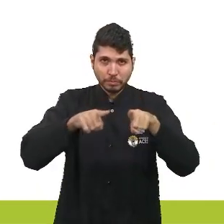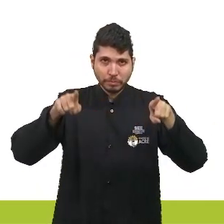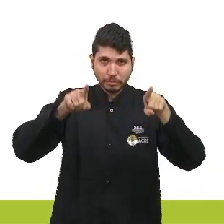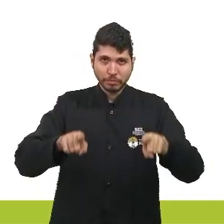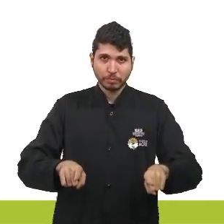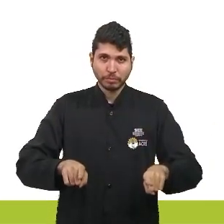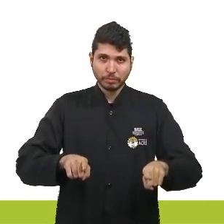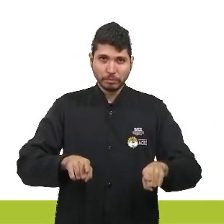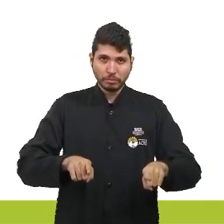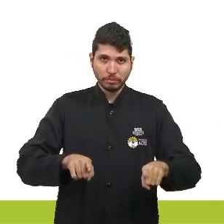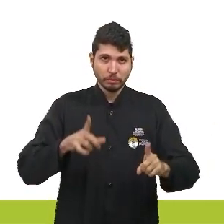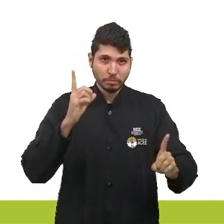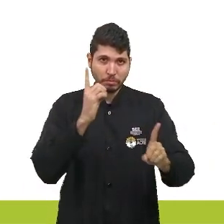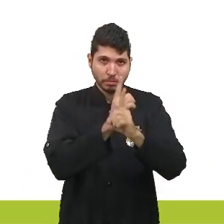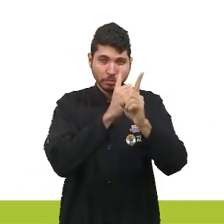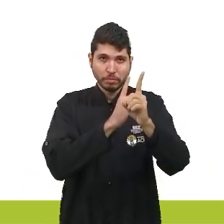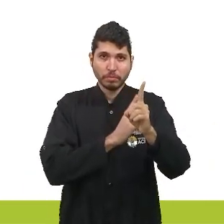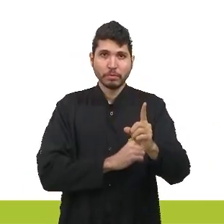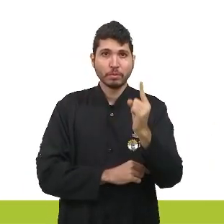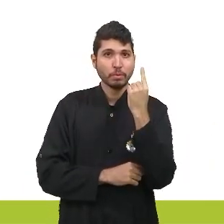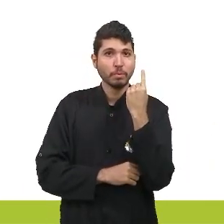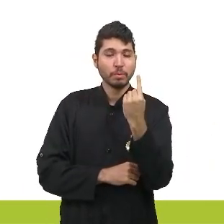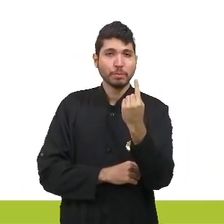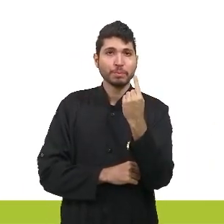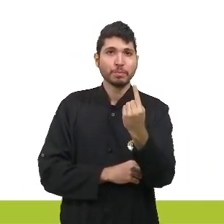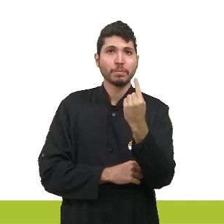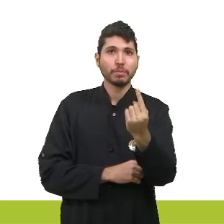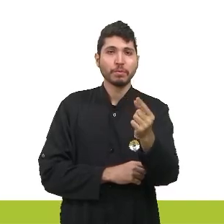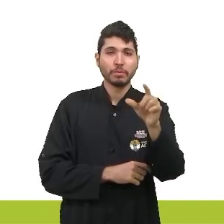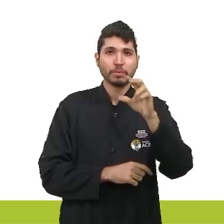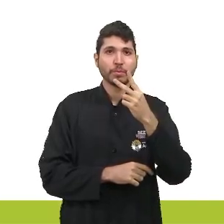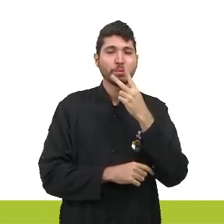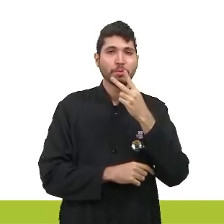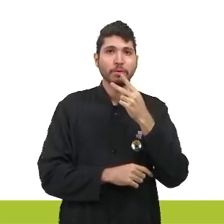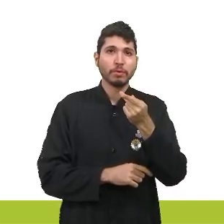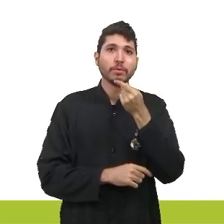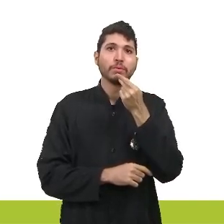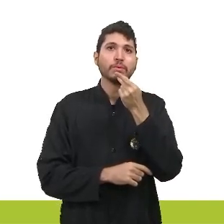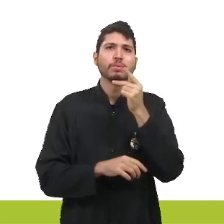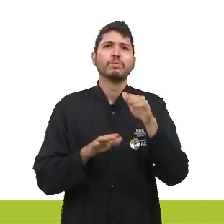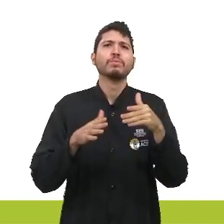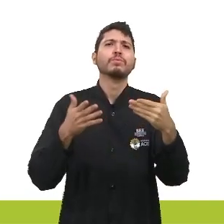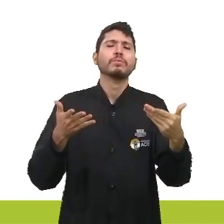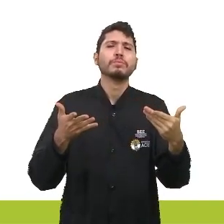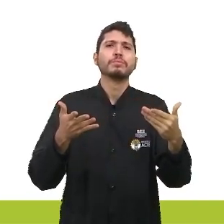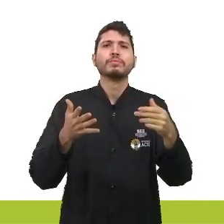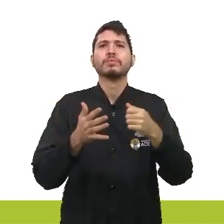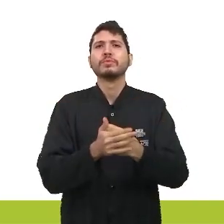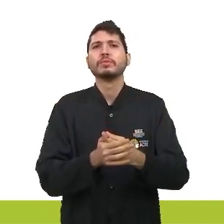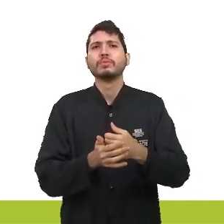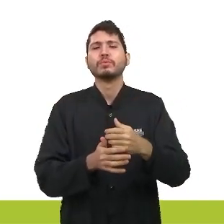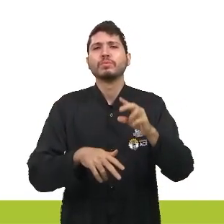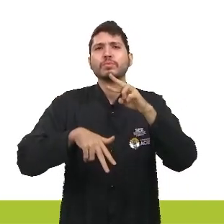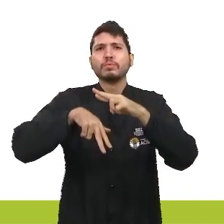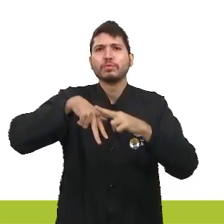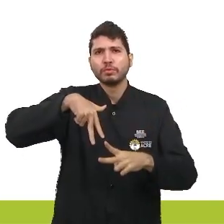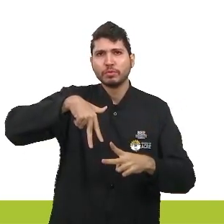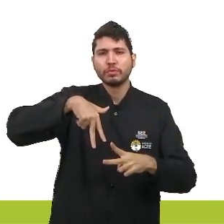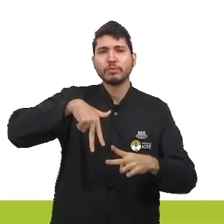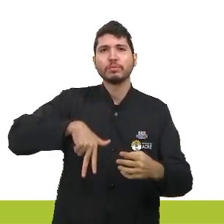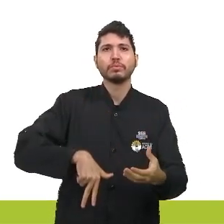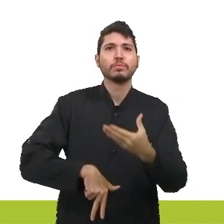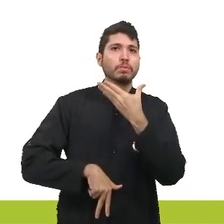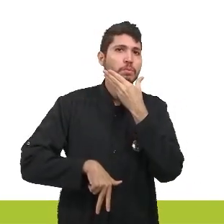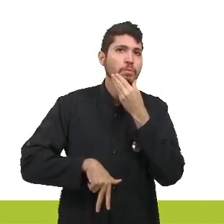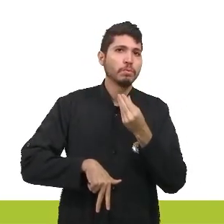um fumante. Qual é a probabilidade desse fumante ser do sexo masculino? Então, eu quero calcular a